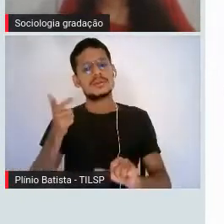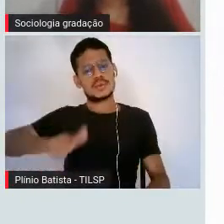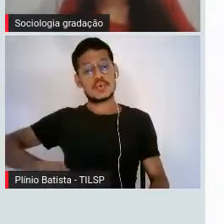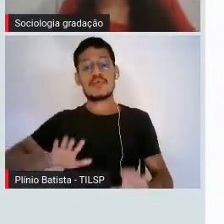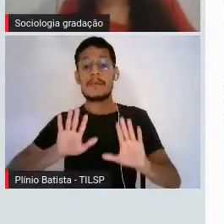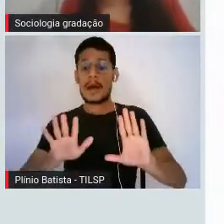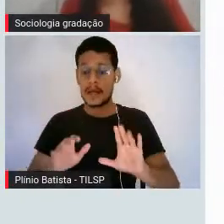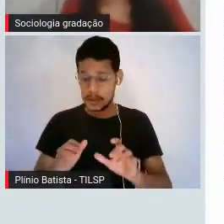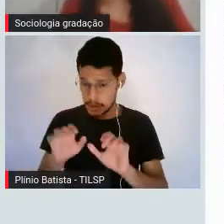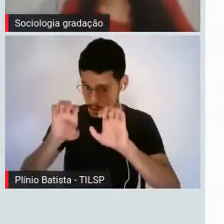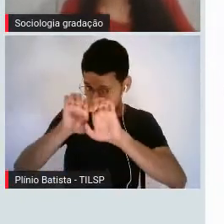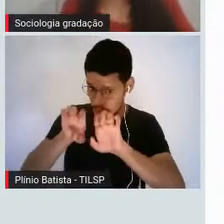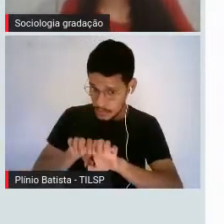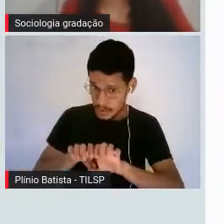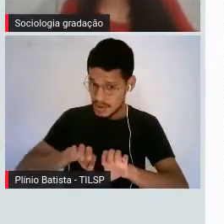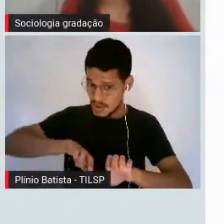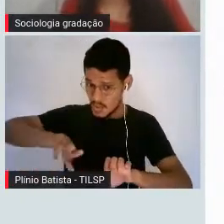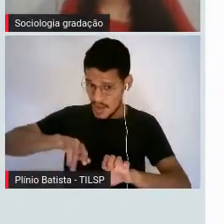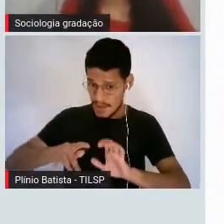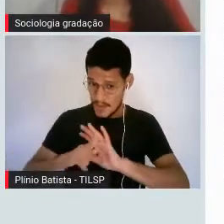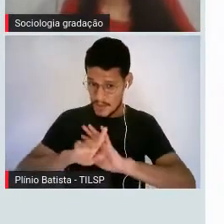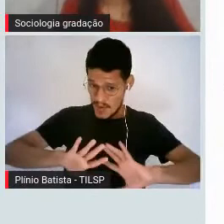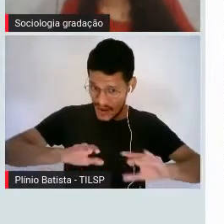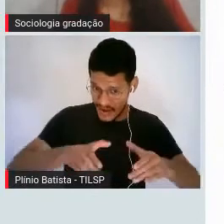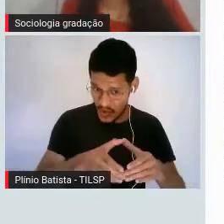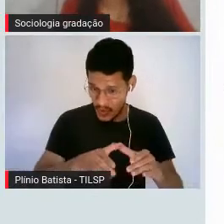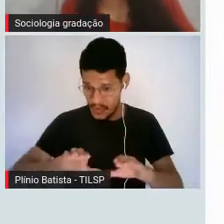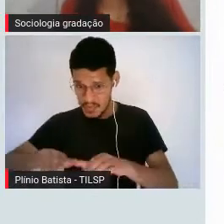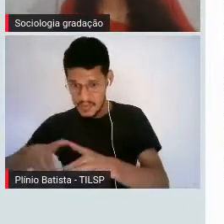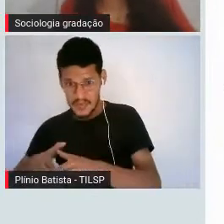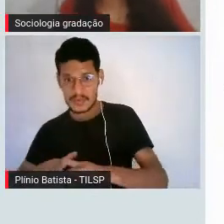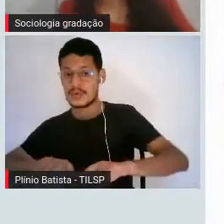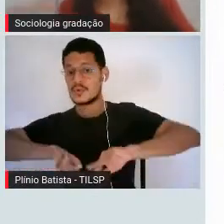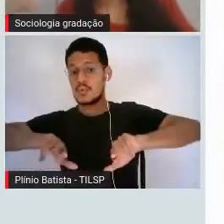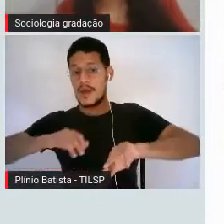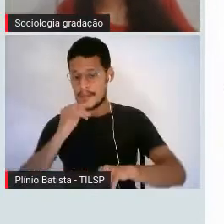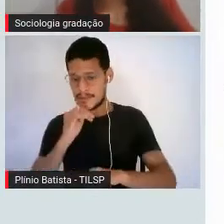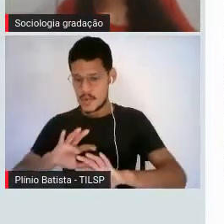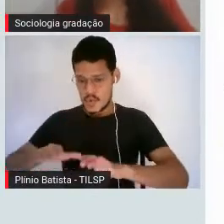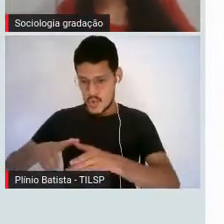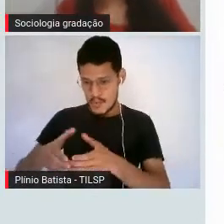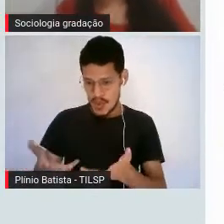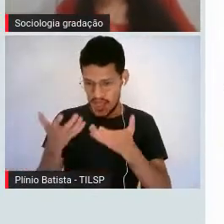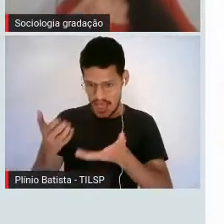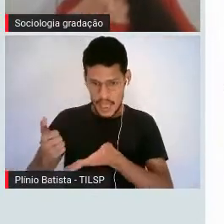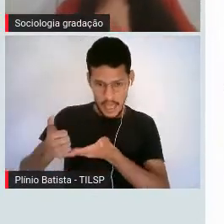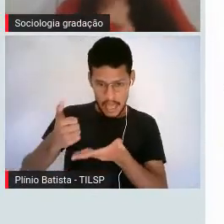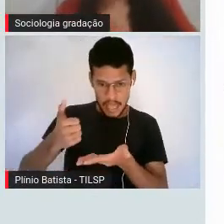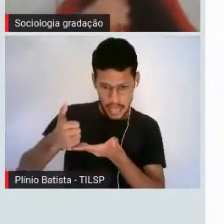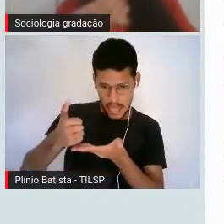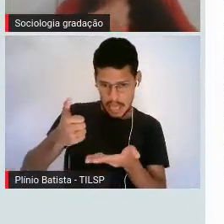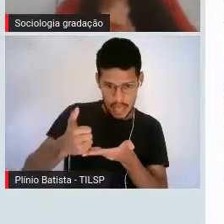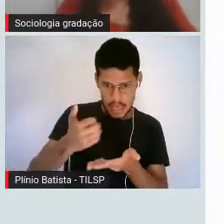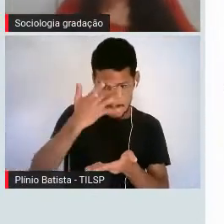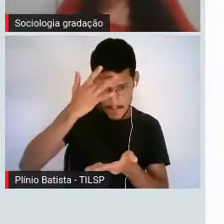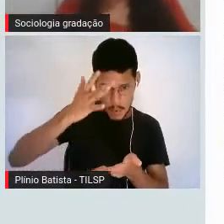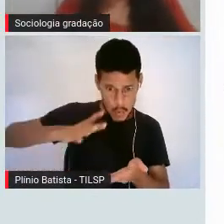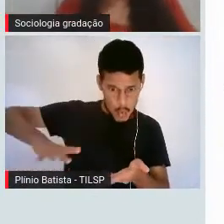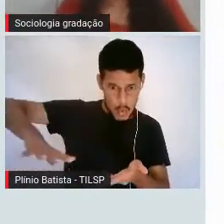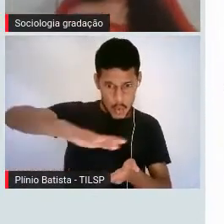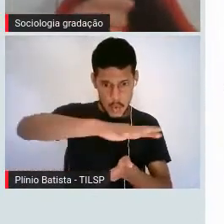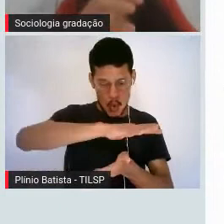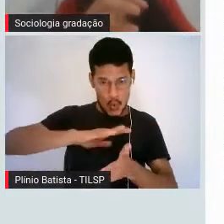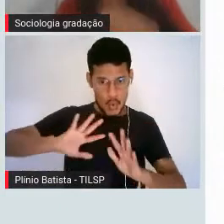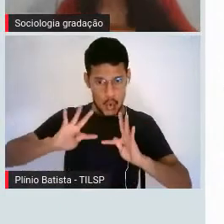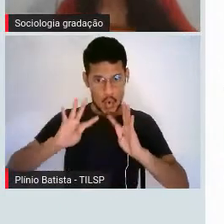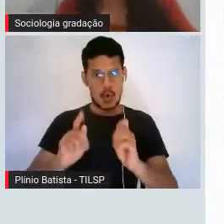percebe que não é de uma classe que quer favorecer a todos. É necessário reconhecer